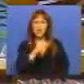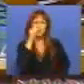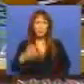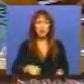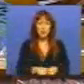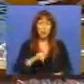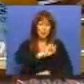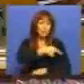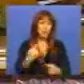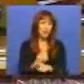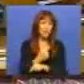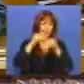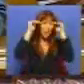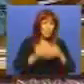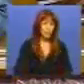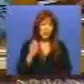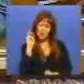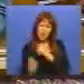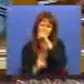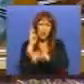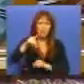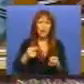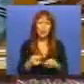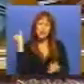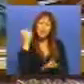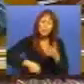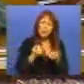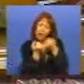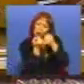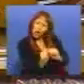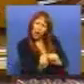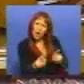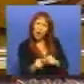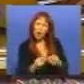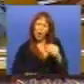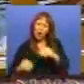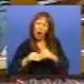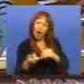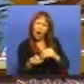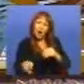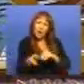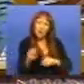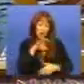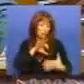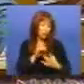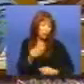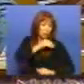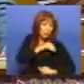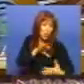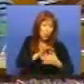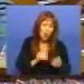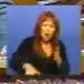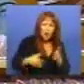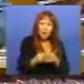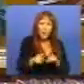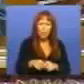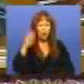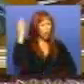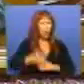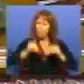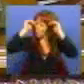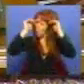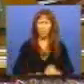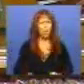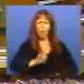de poder de compra. A inflação é um imposto escondido e uma taxa adicional sobre os salários, que tem conduzido a brutal